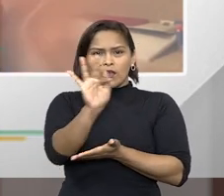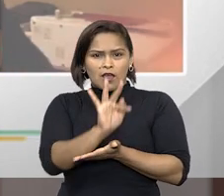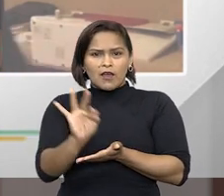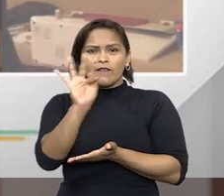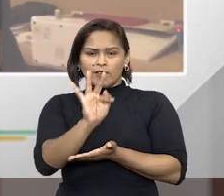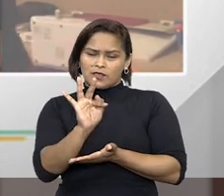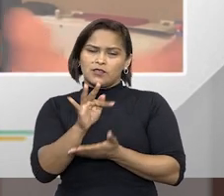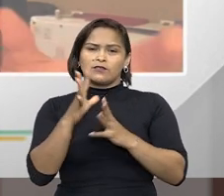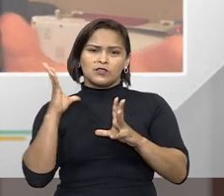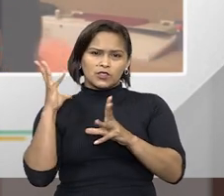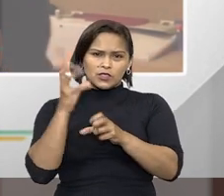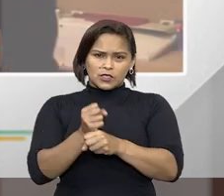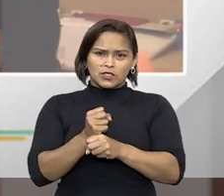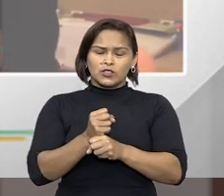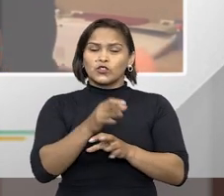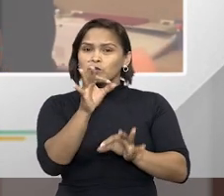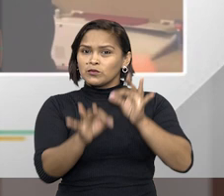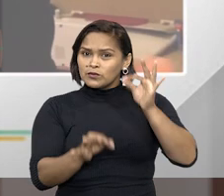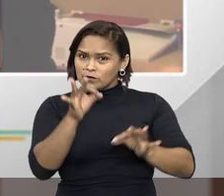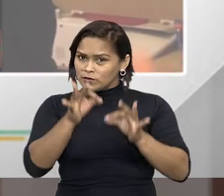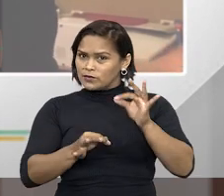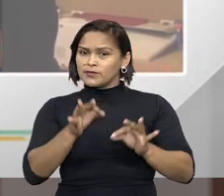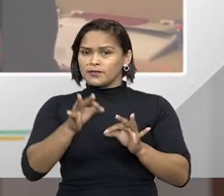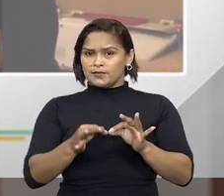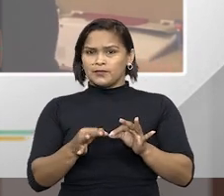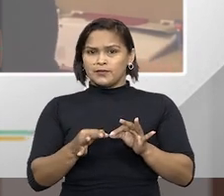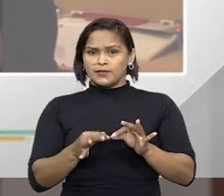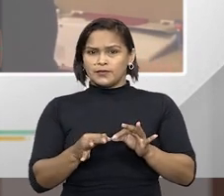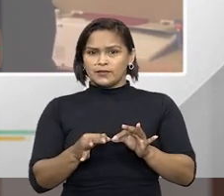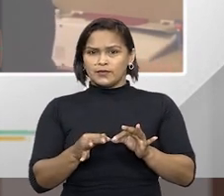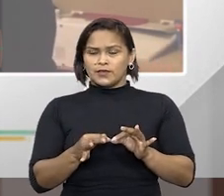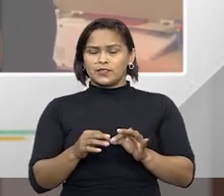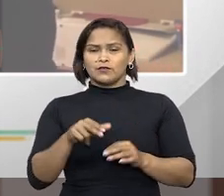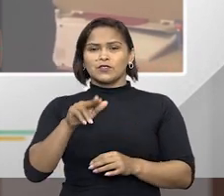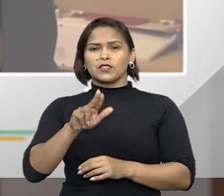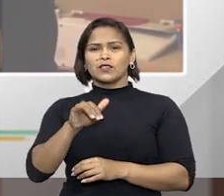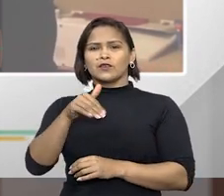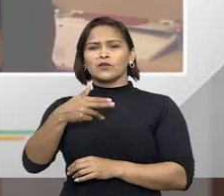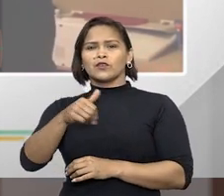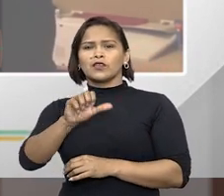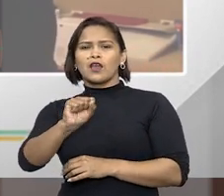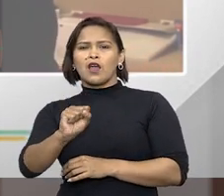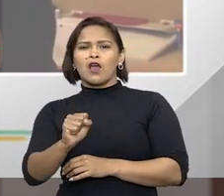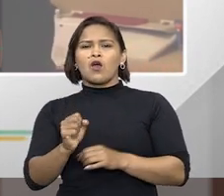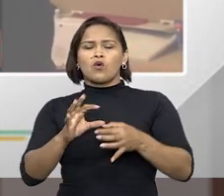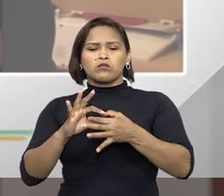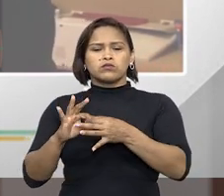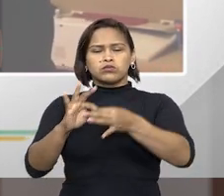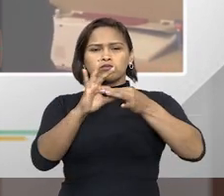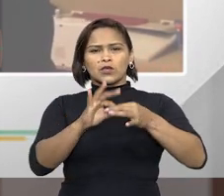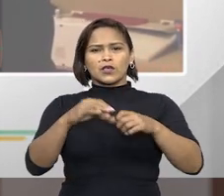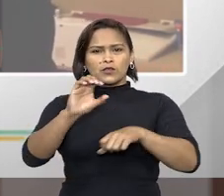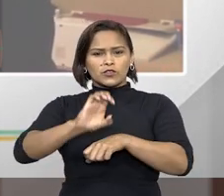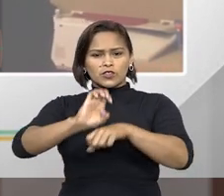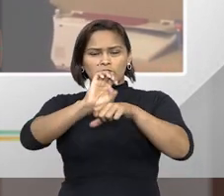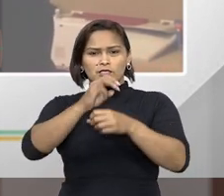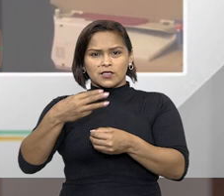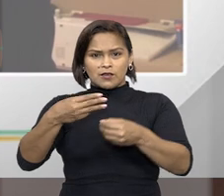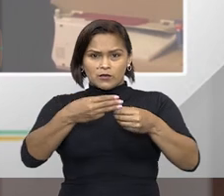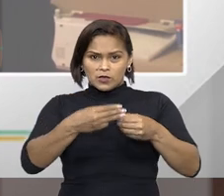e que justifica a união indissolúvel dos estados, dos municípios e do Distrito